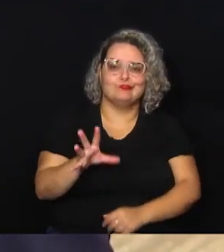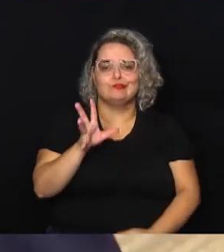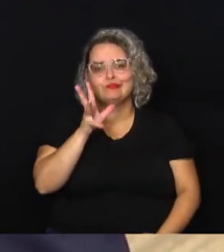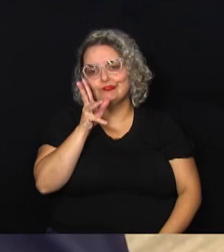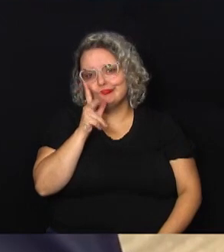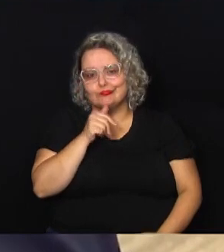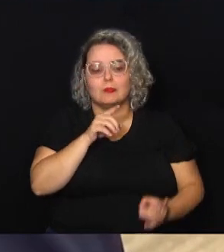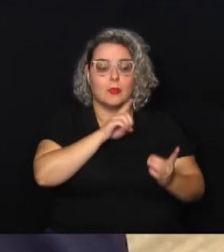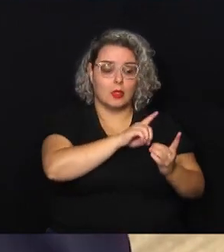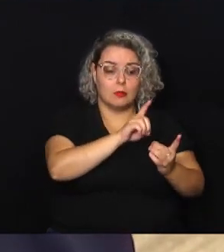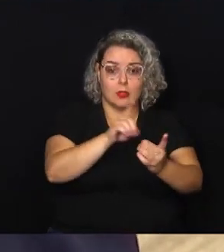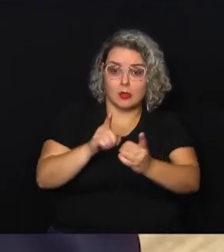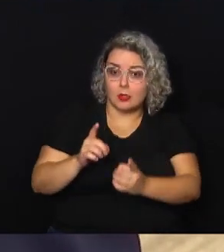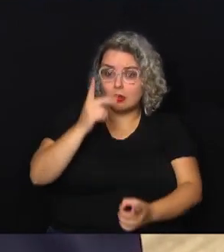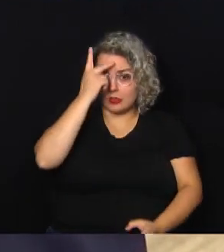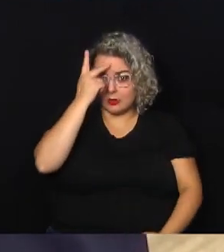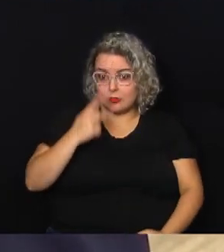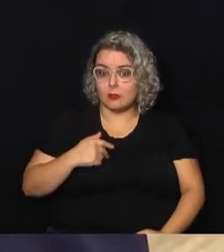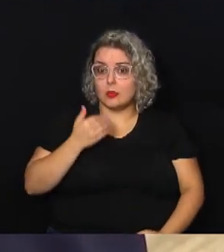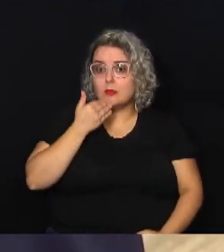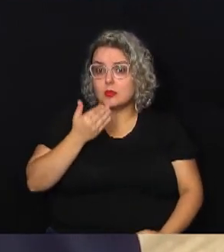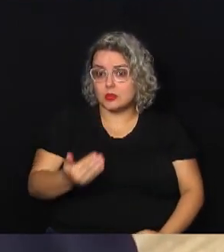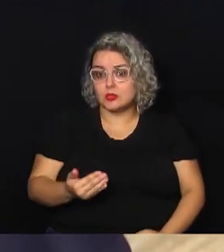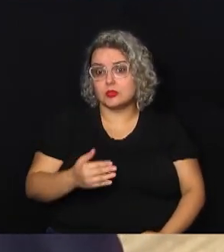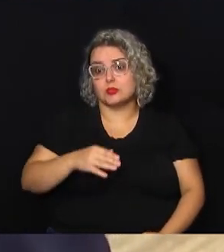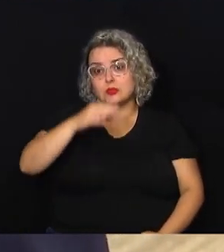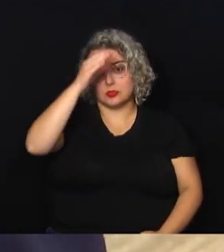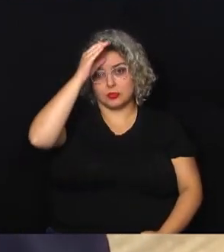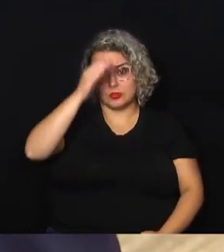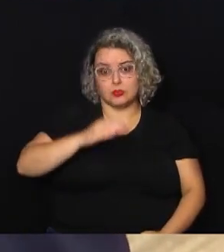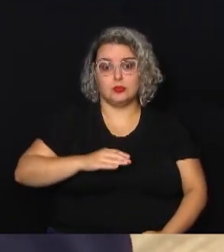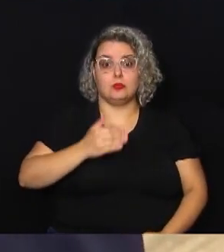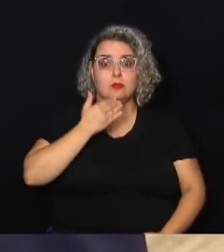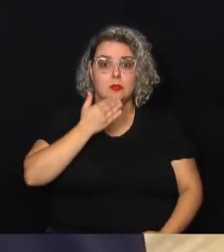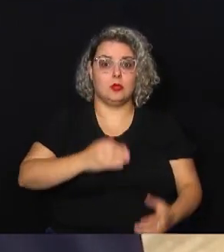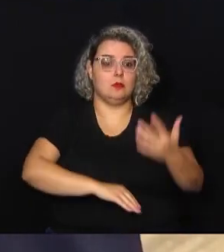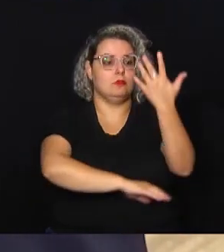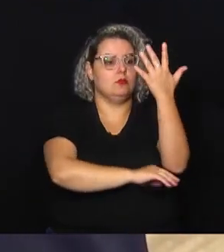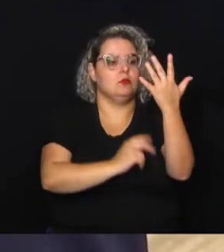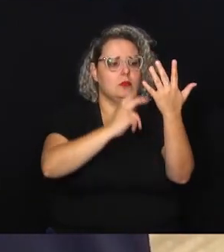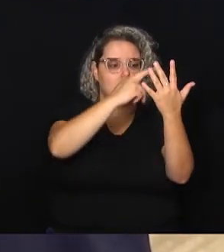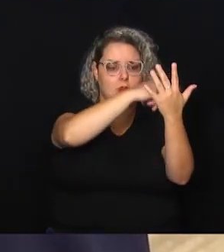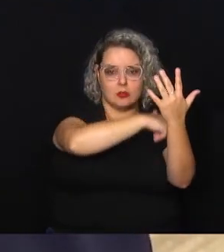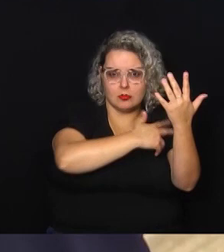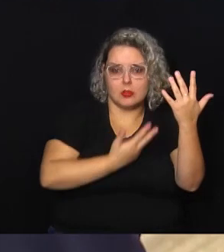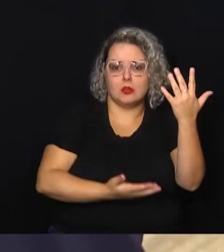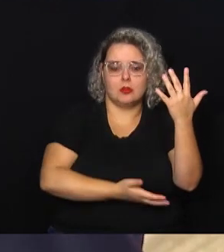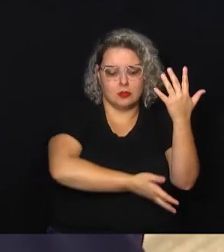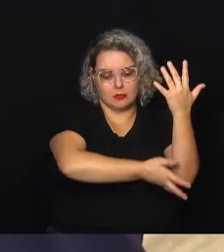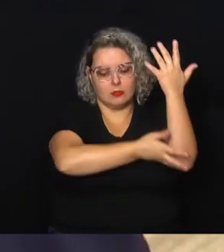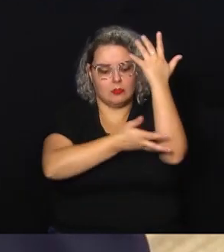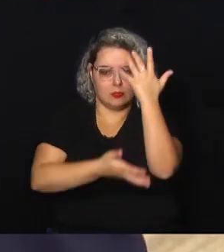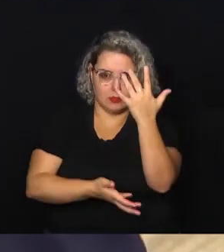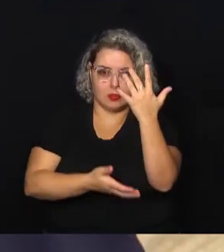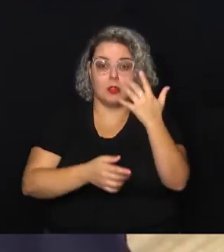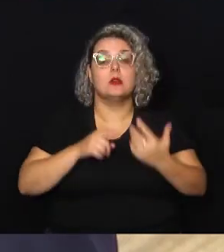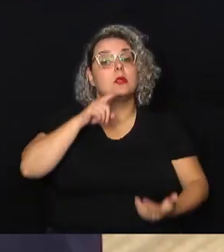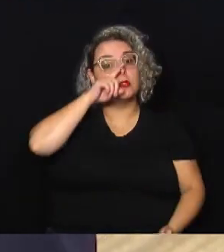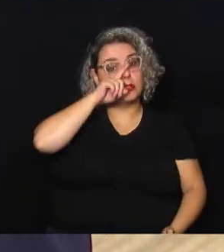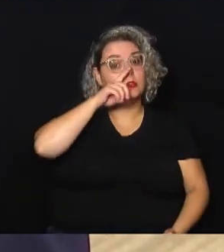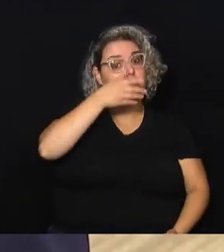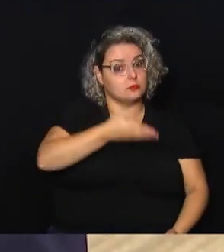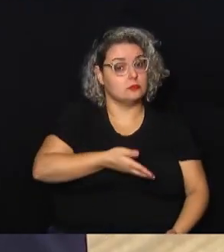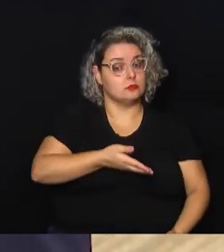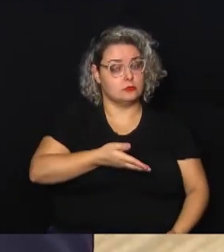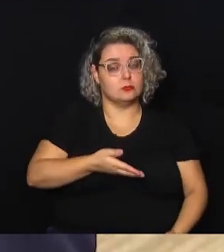atendidas e também do própria solicitação do munícipe quando faz a solicitação de uma pobretração de uma árvore inclusive aquelas que tem que estão em risco eu